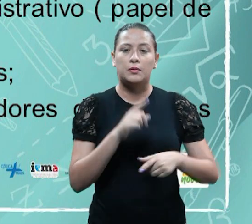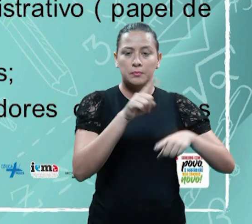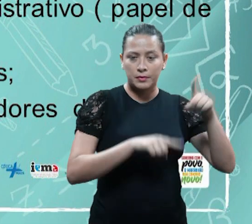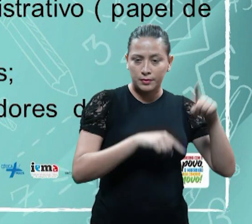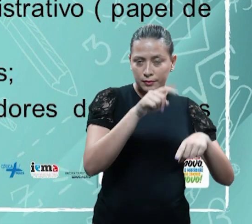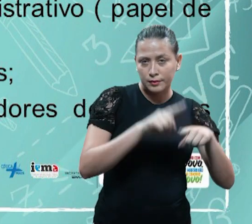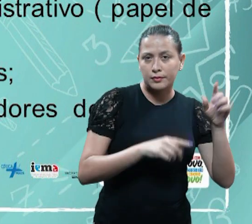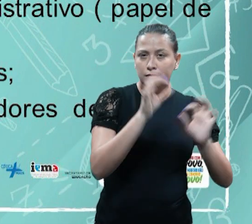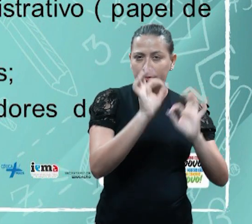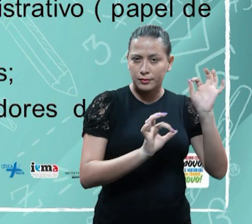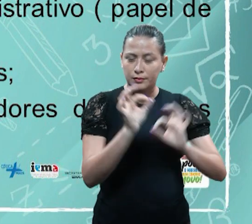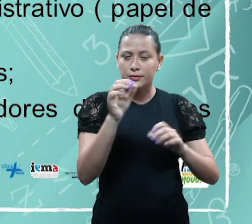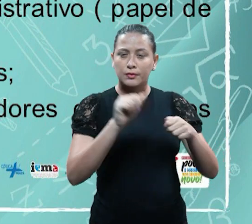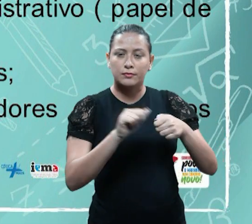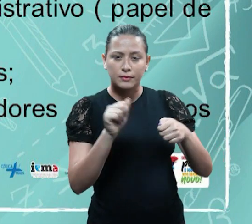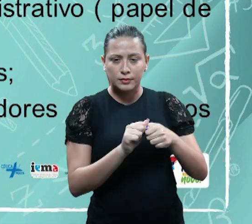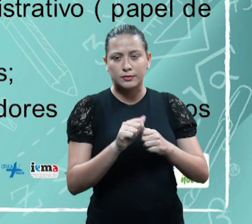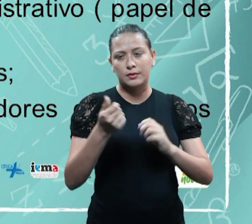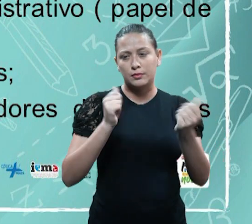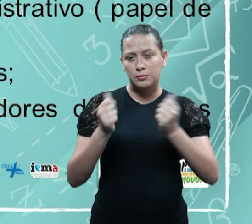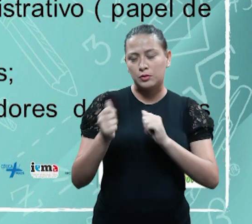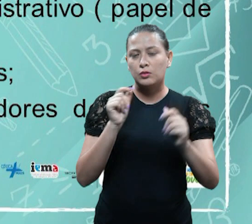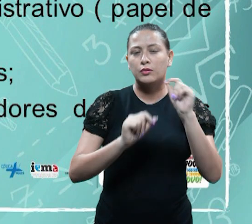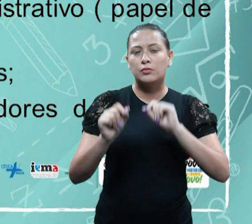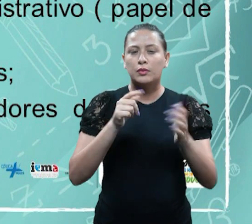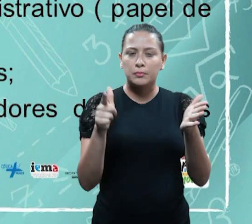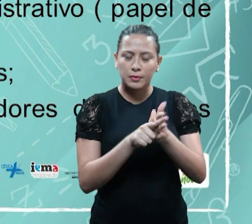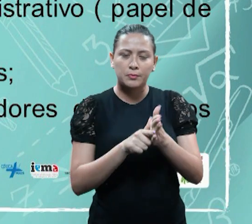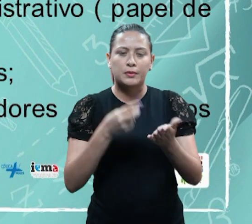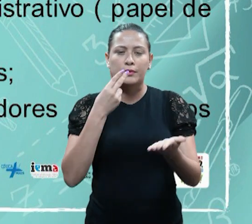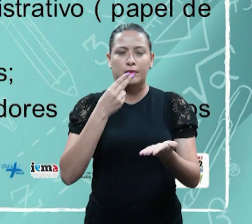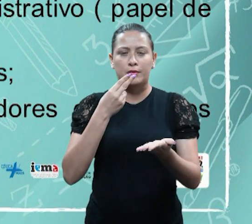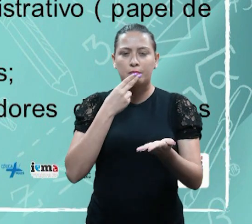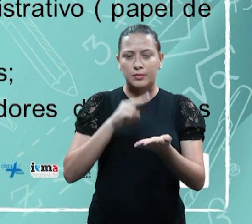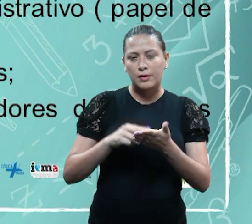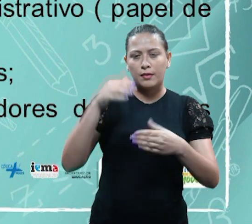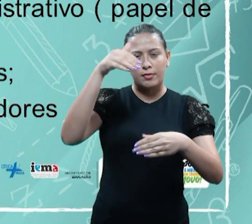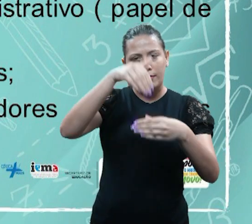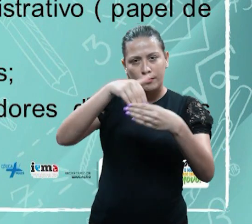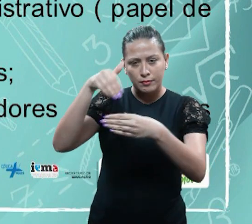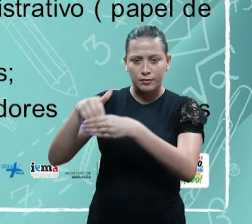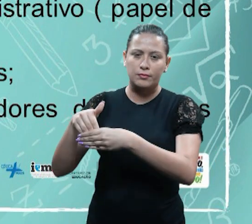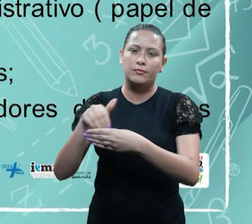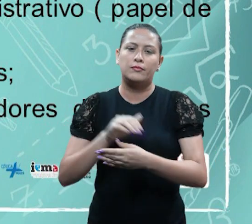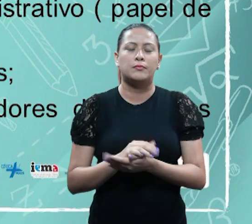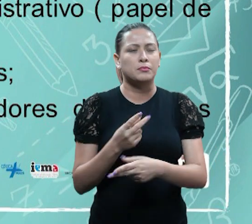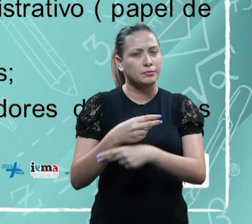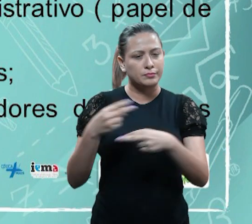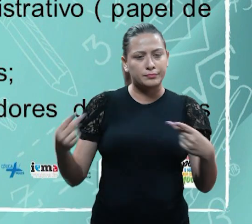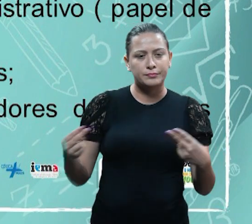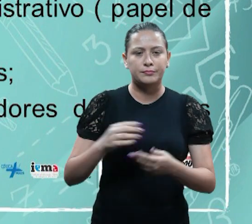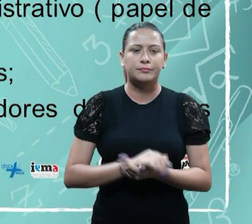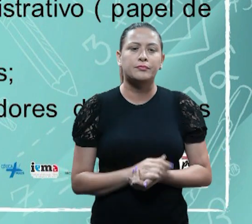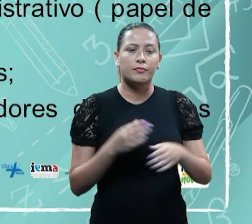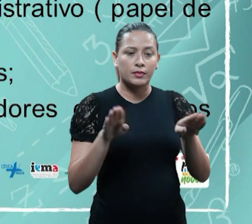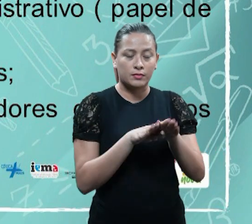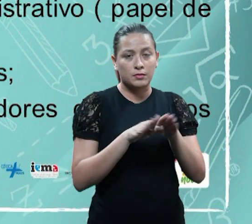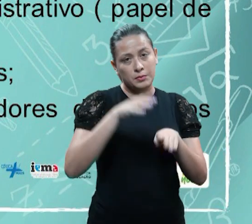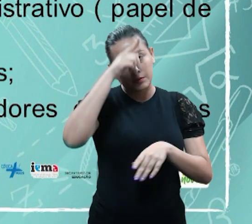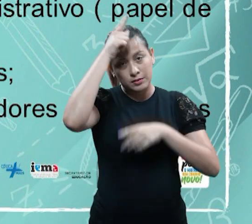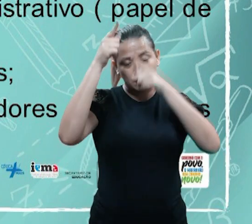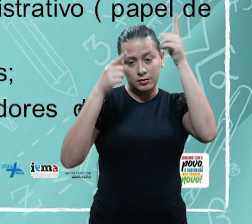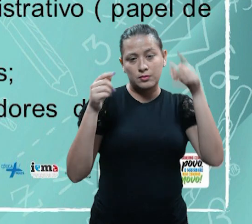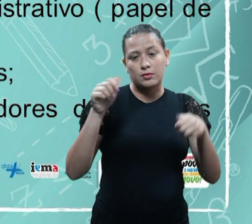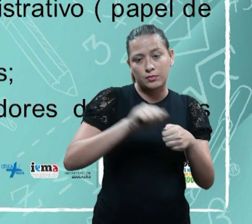material administrativo, qual? Papel, carta, envelope impresso, entre outros. Criação e execução de fluxograma de